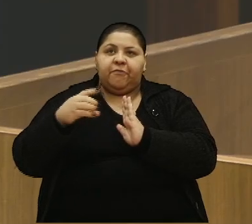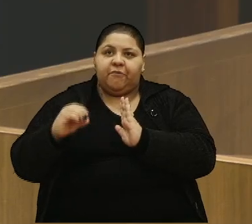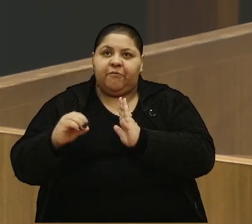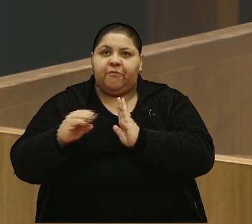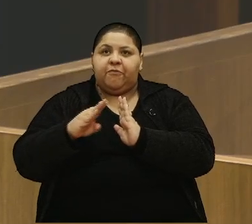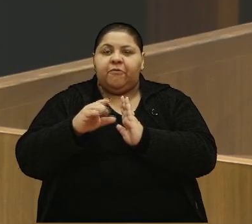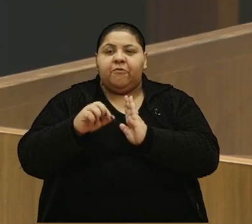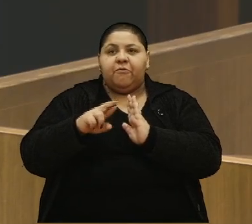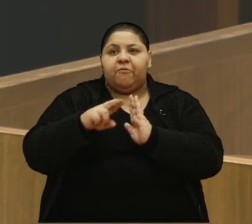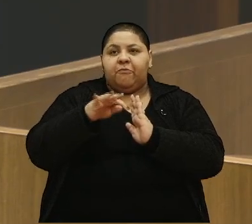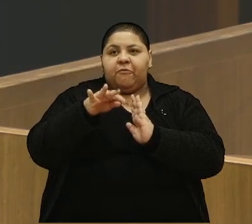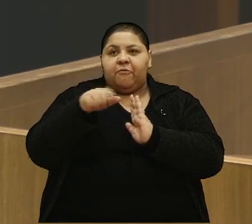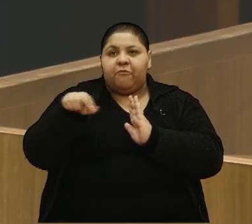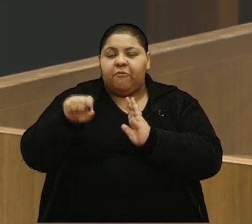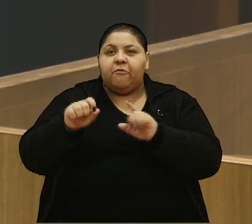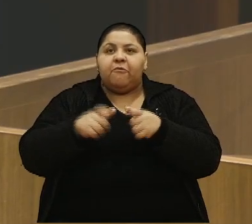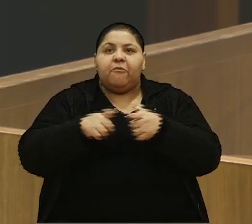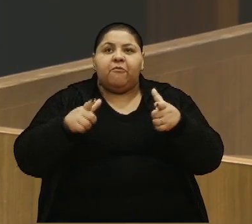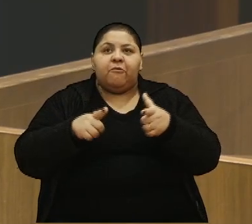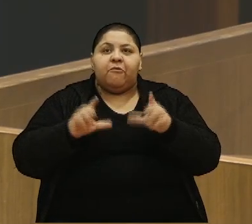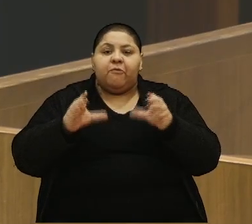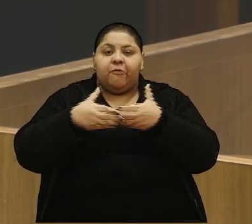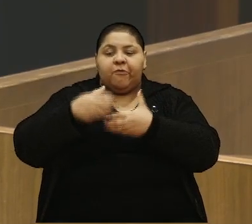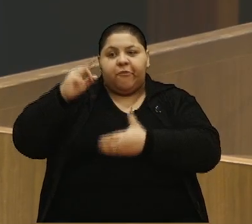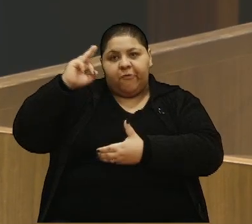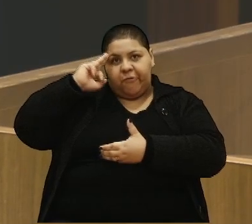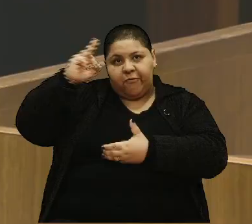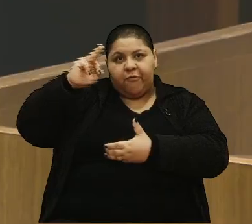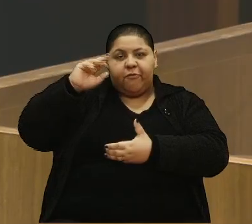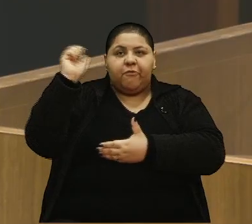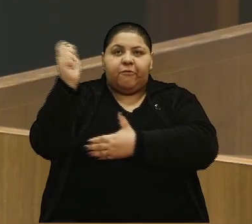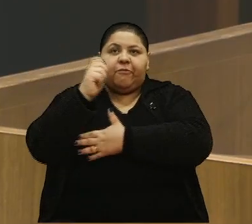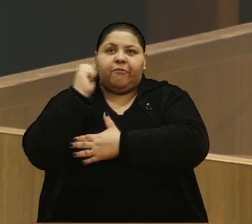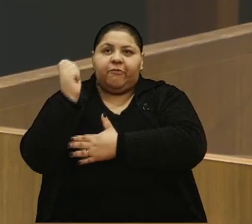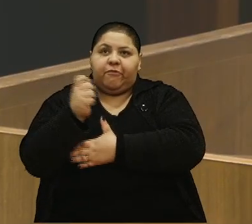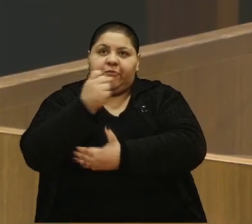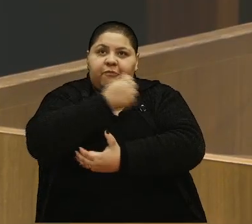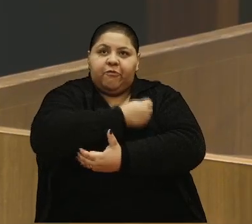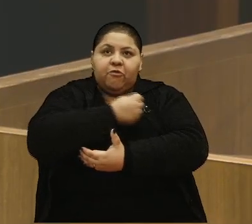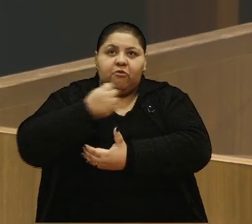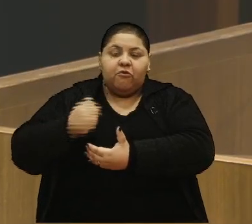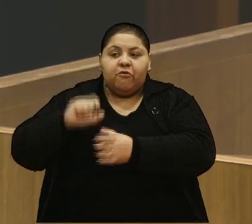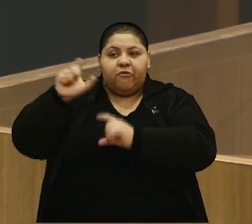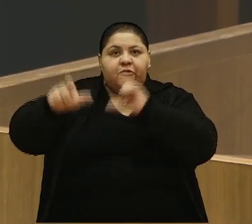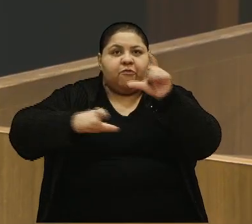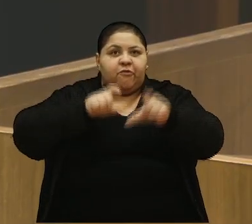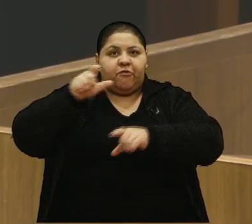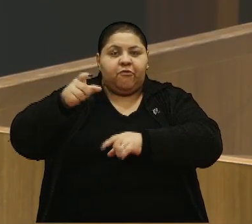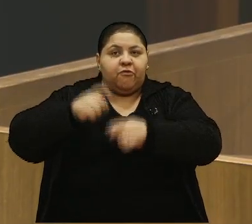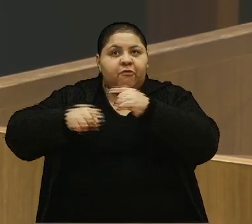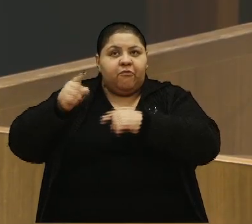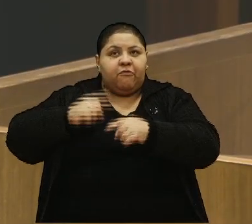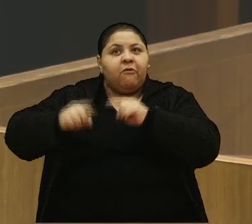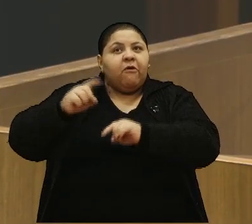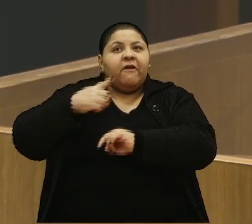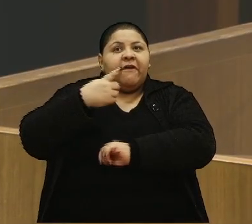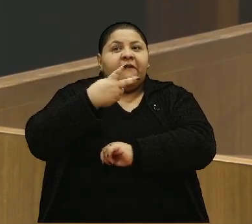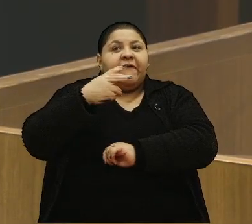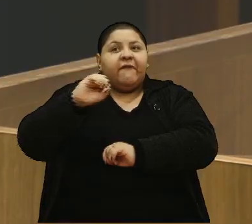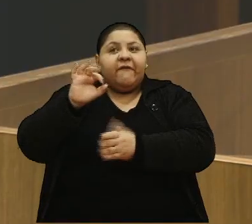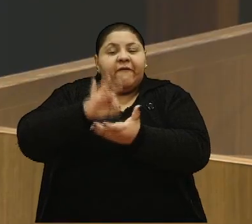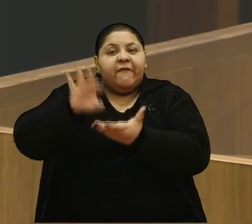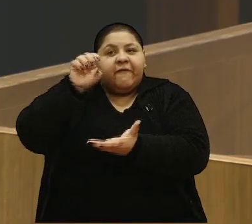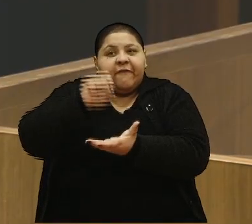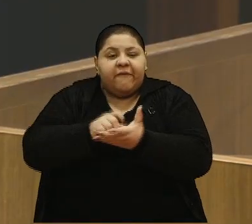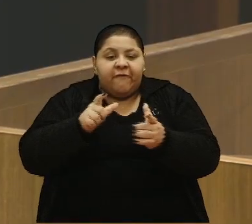de Tefé se tornou o maior grupo escoteiro do mar do Rio Grande do Sul em número de integrantes, superando 120 inscritos e aumentando o